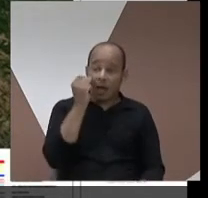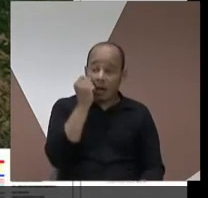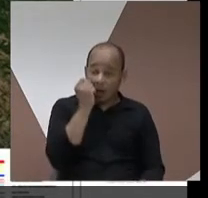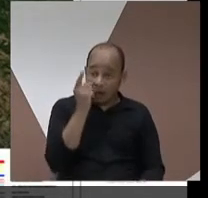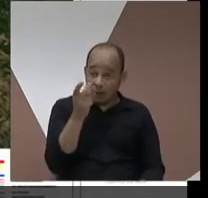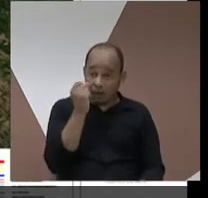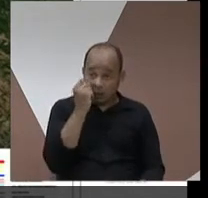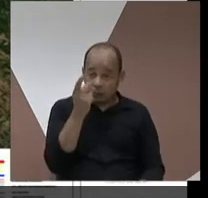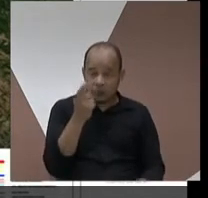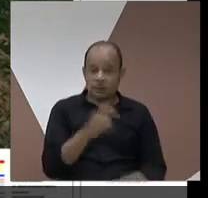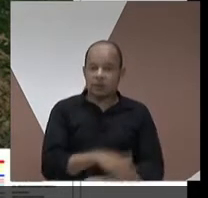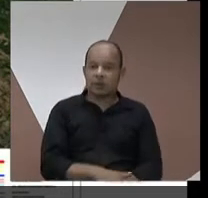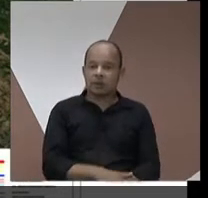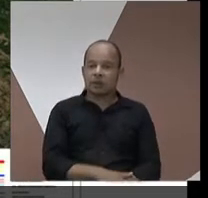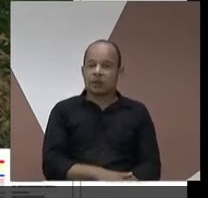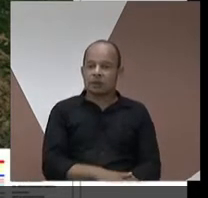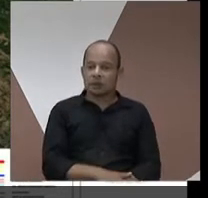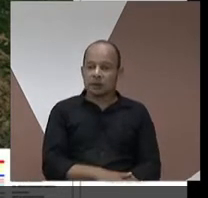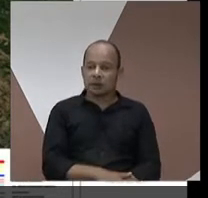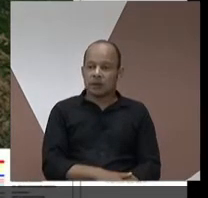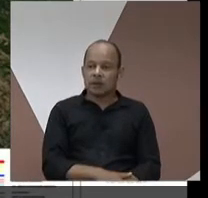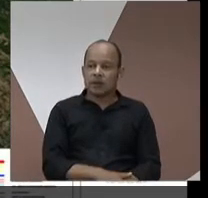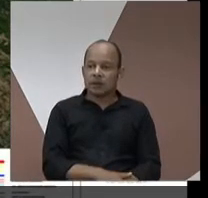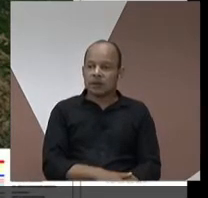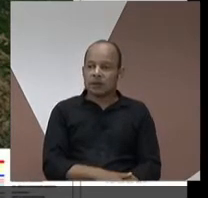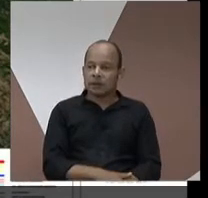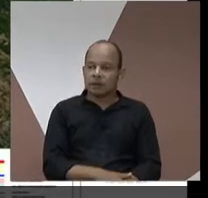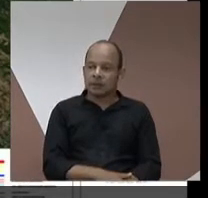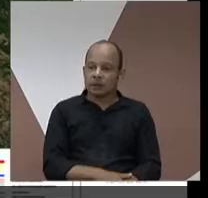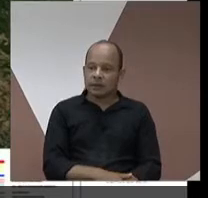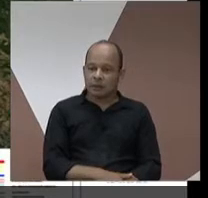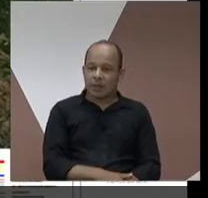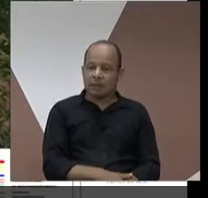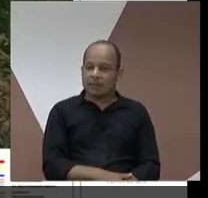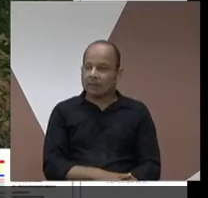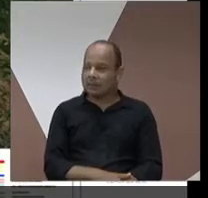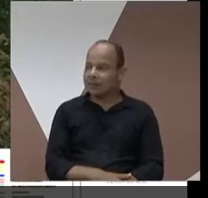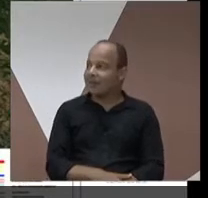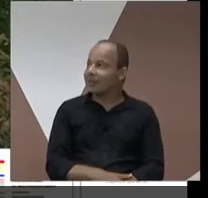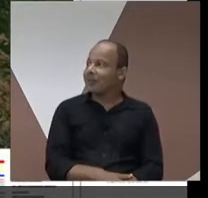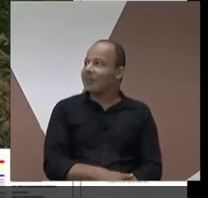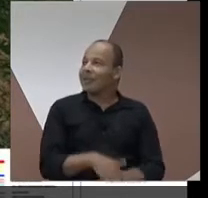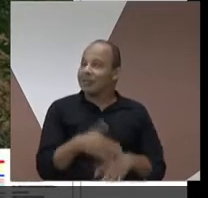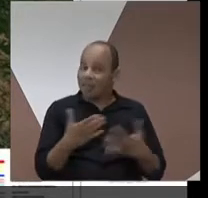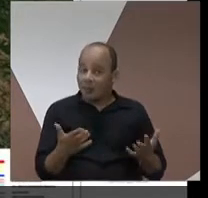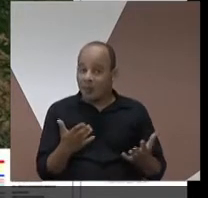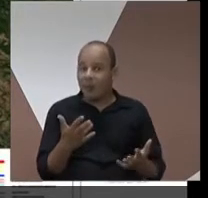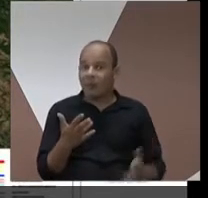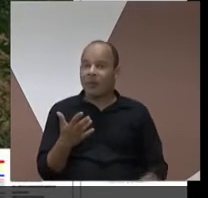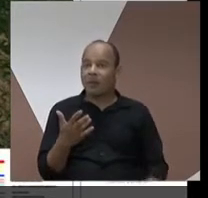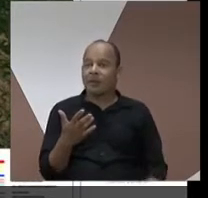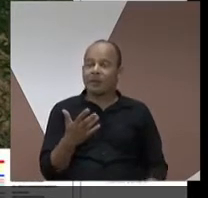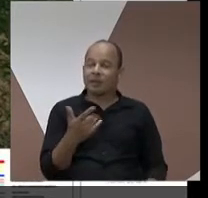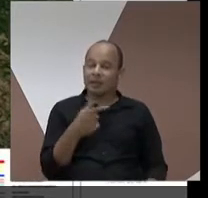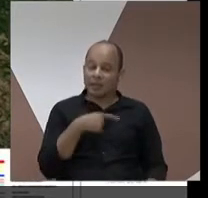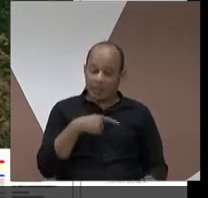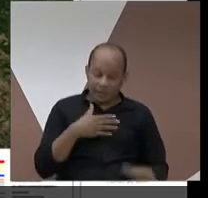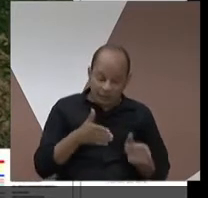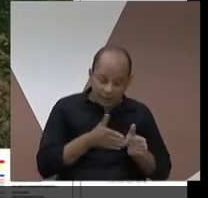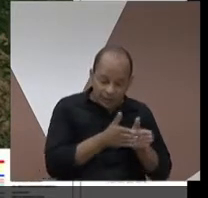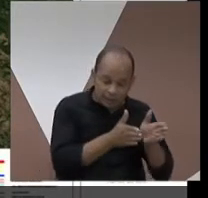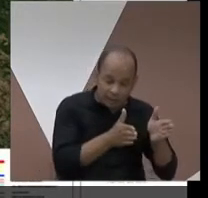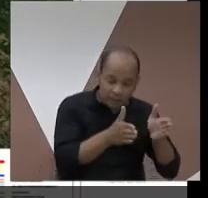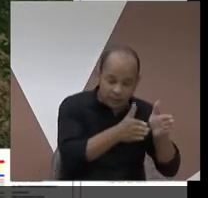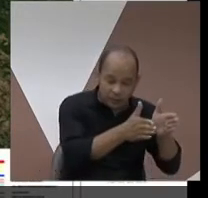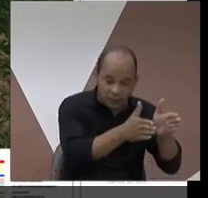da Mutuca, desce Birité e segue, vocês veem, um trajeto Por